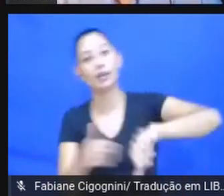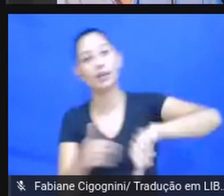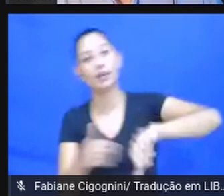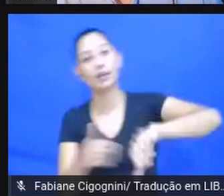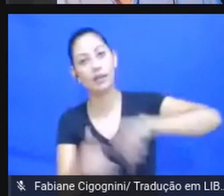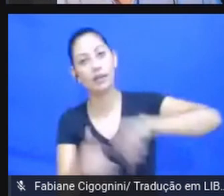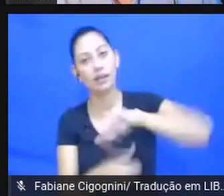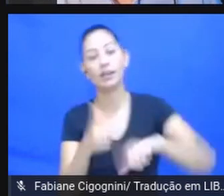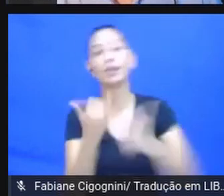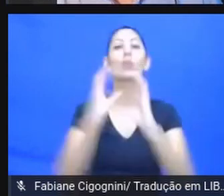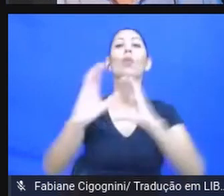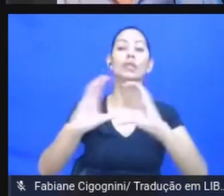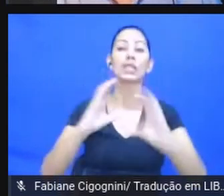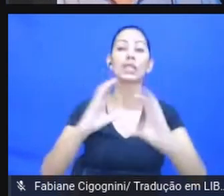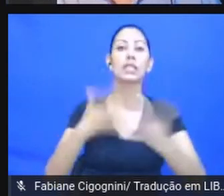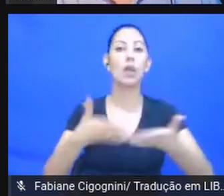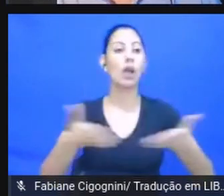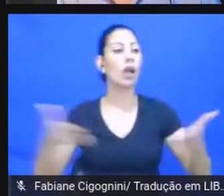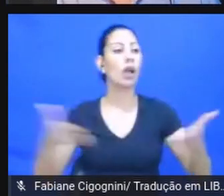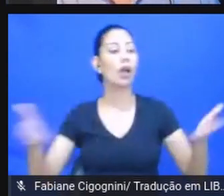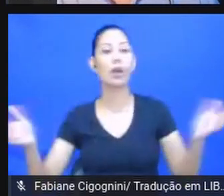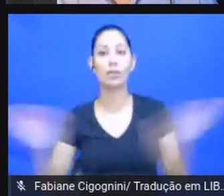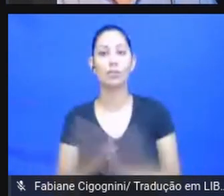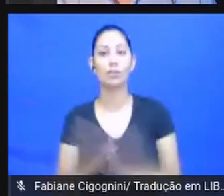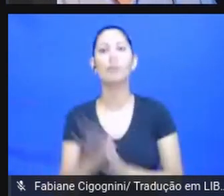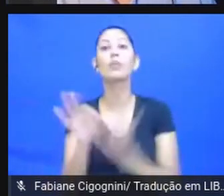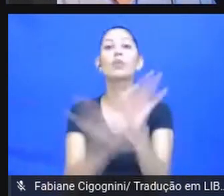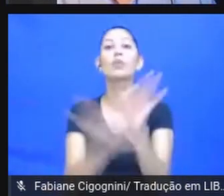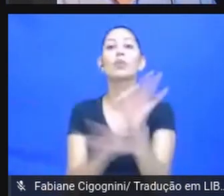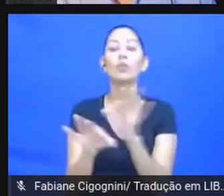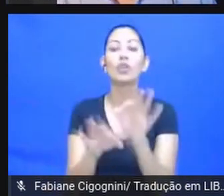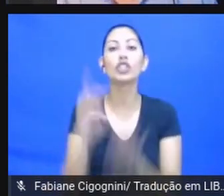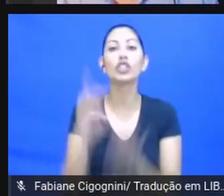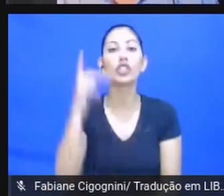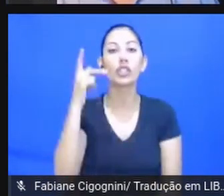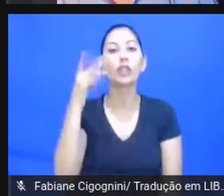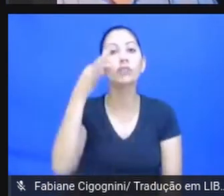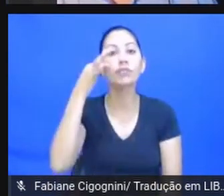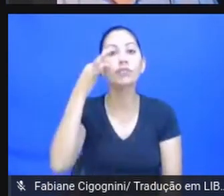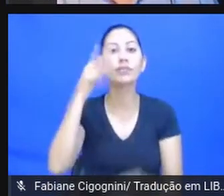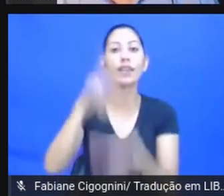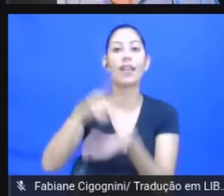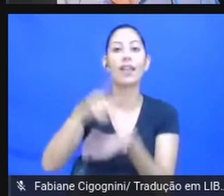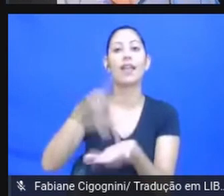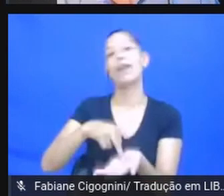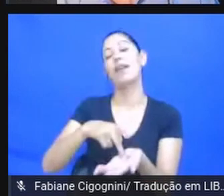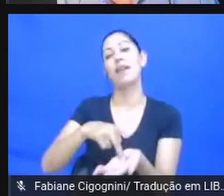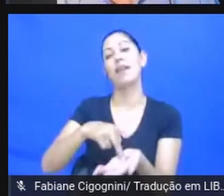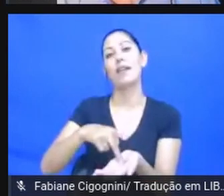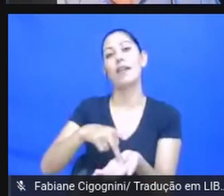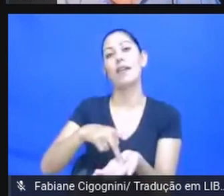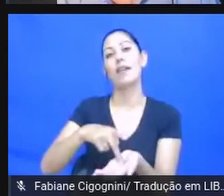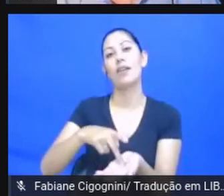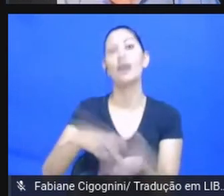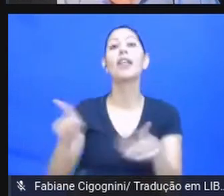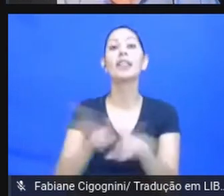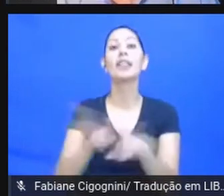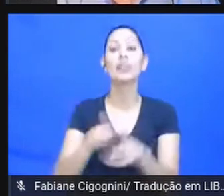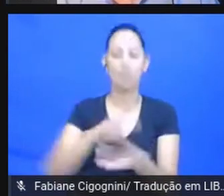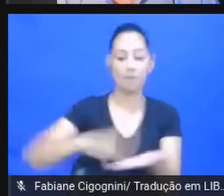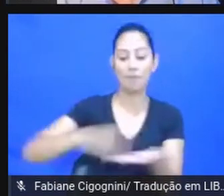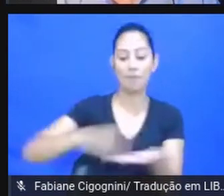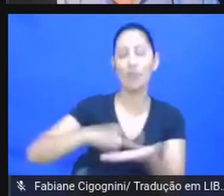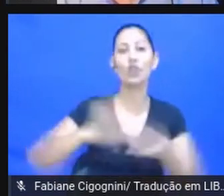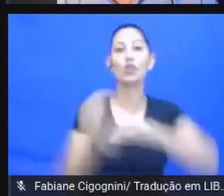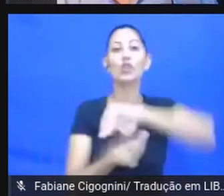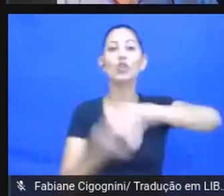sociedade, trabalham com projetos reais, o crescimento de modelos híbridos e do online mais ativo.